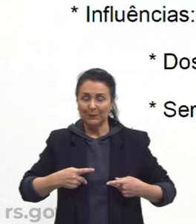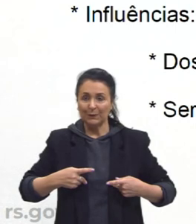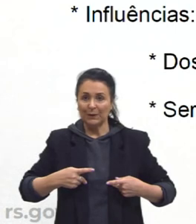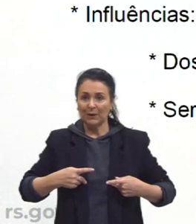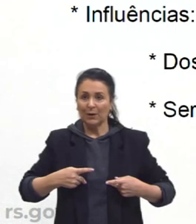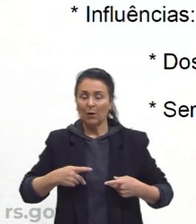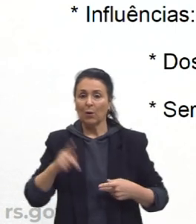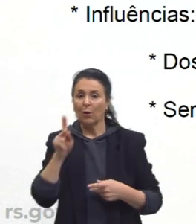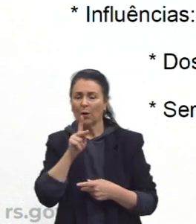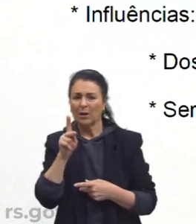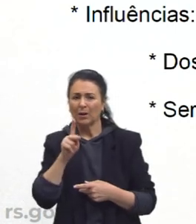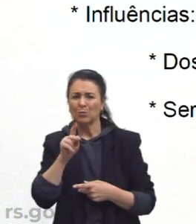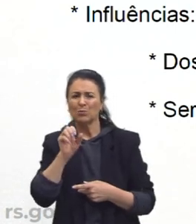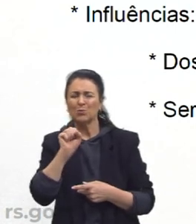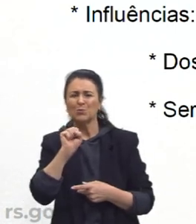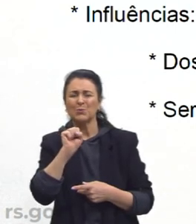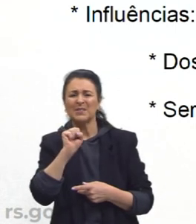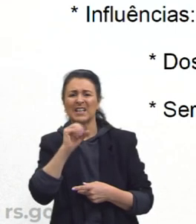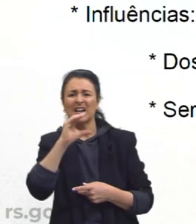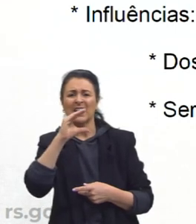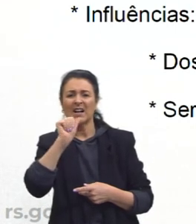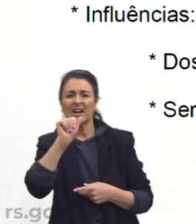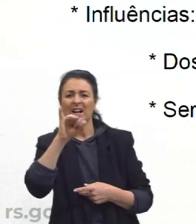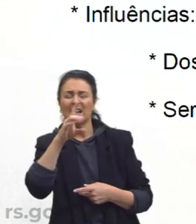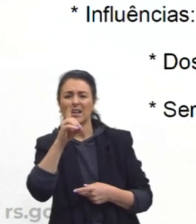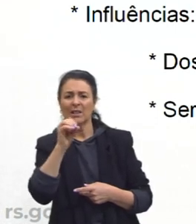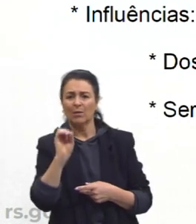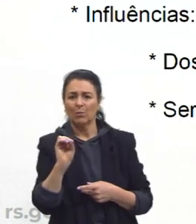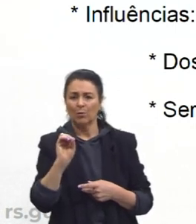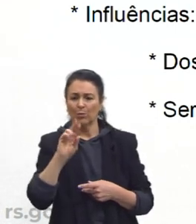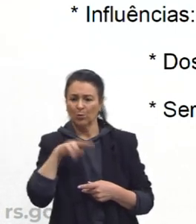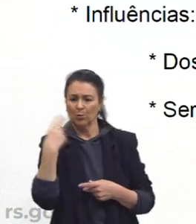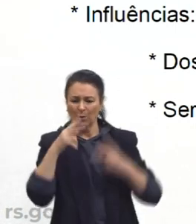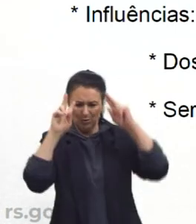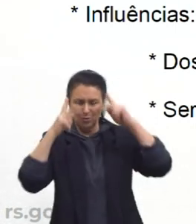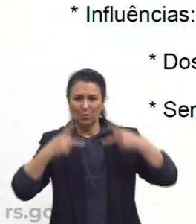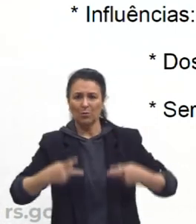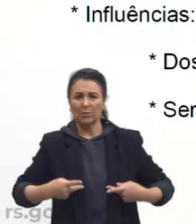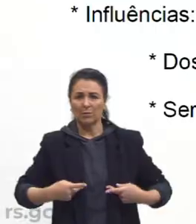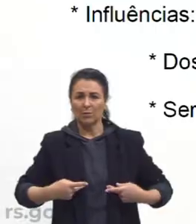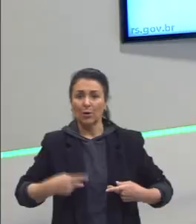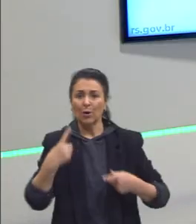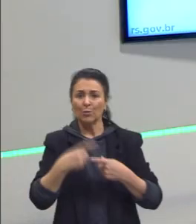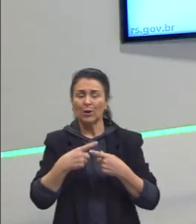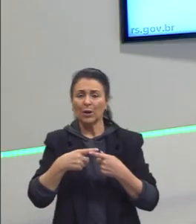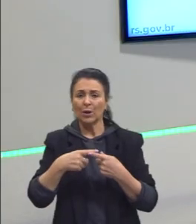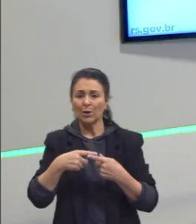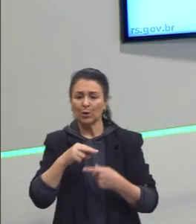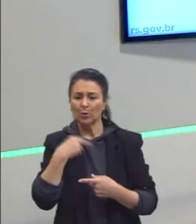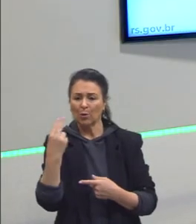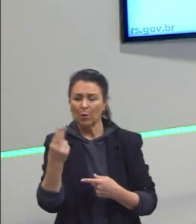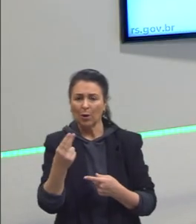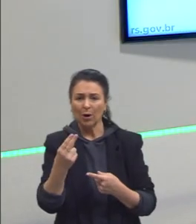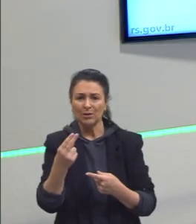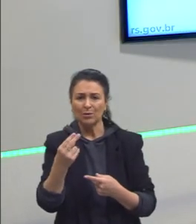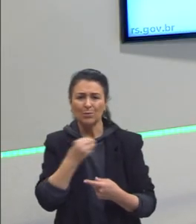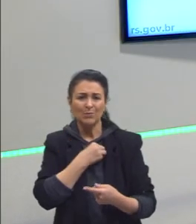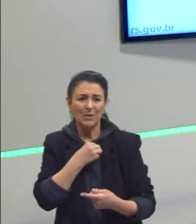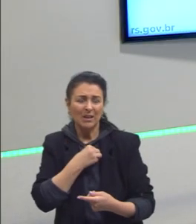do ser caído por quê que o ser humano é um ser caeduca Santo Agostinho pelo pecado original não